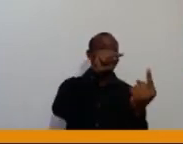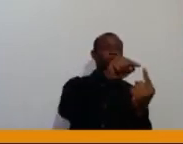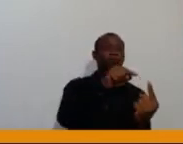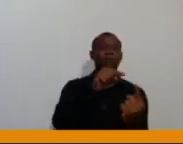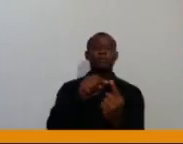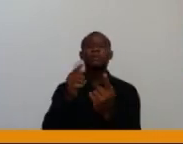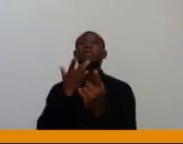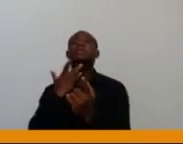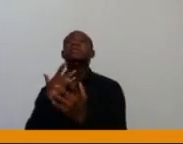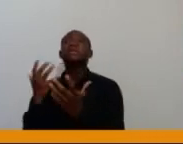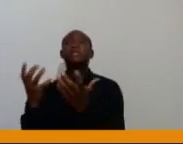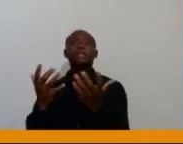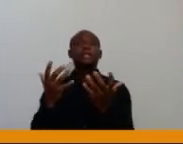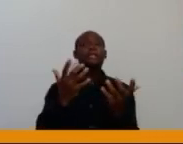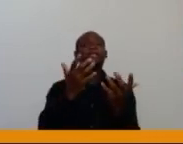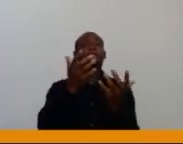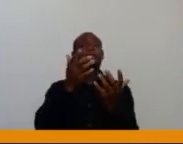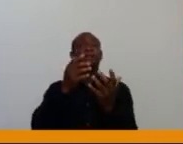ou não.